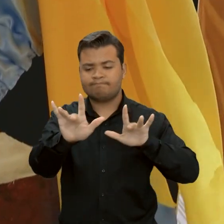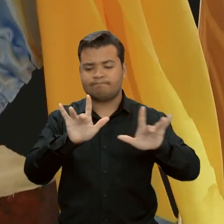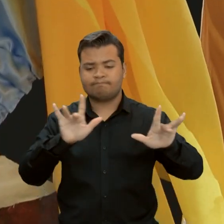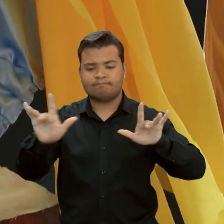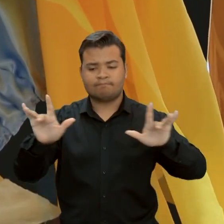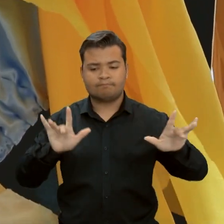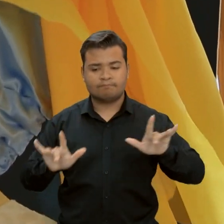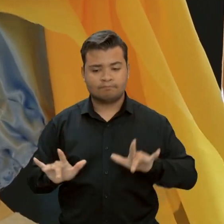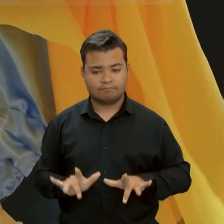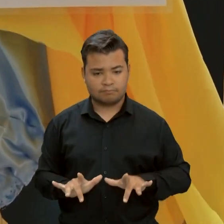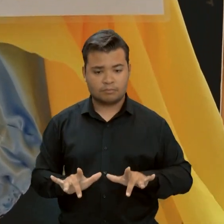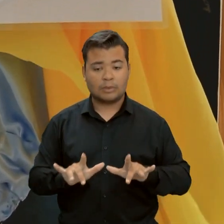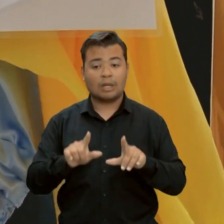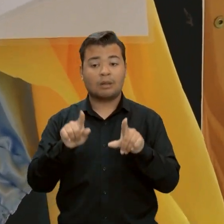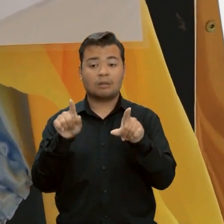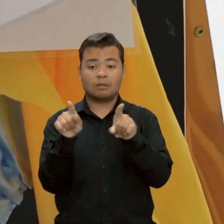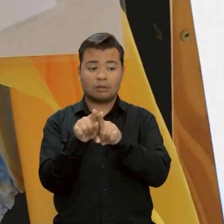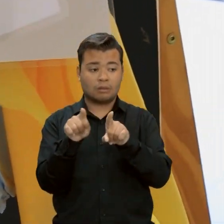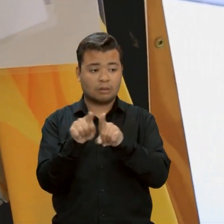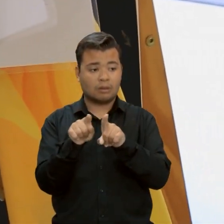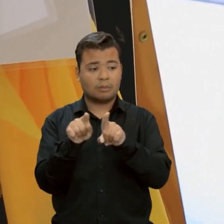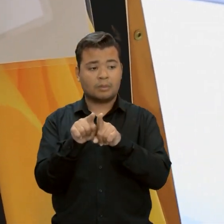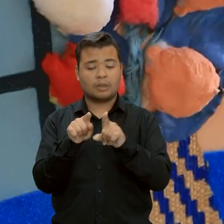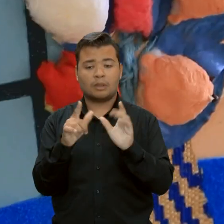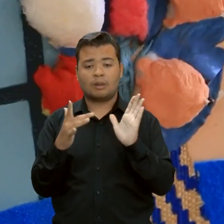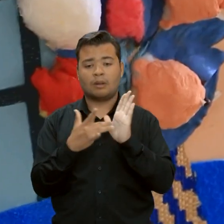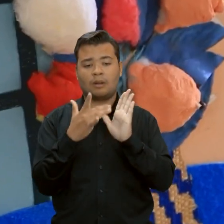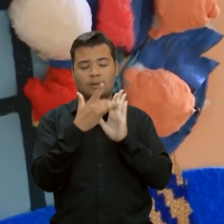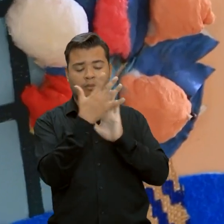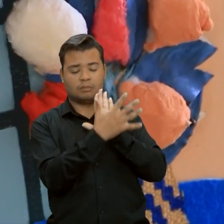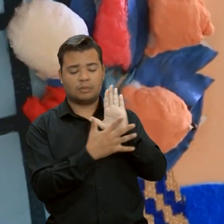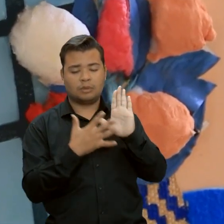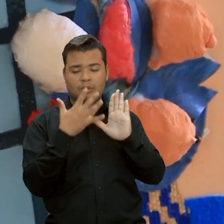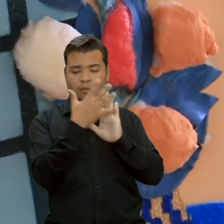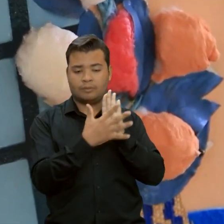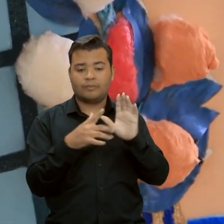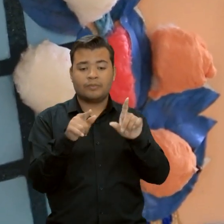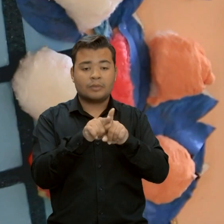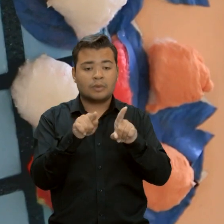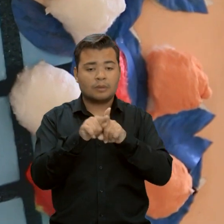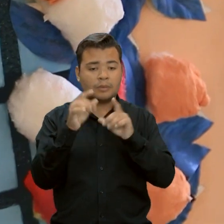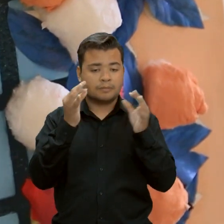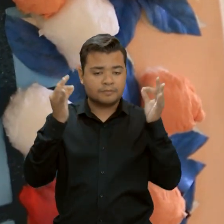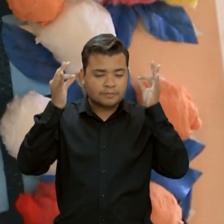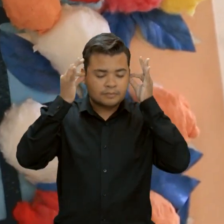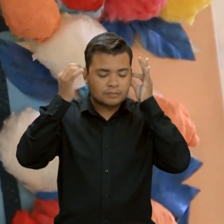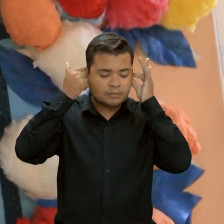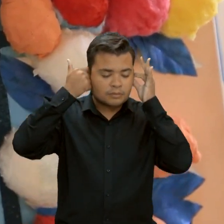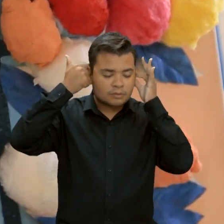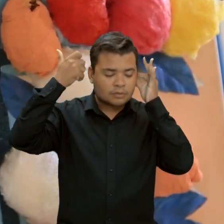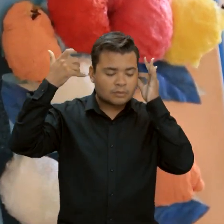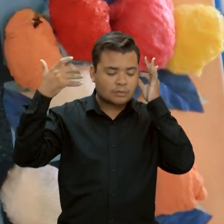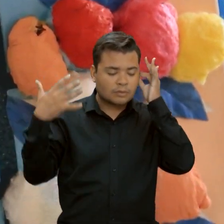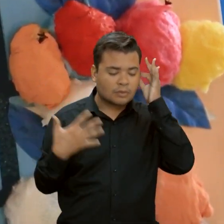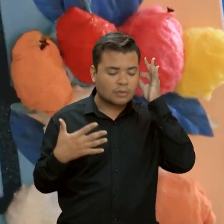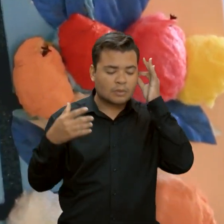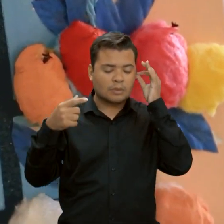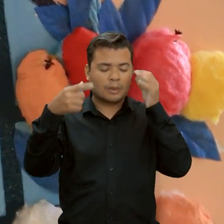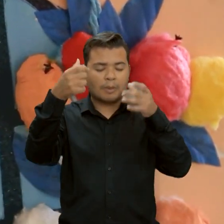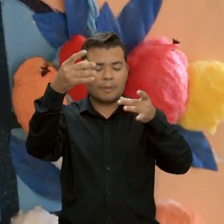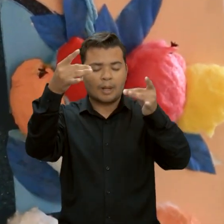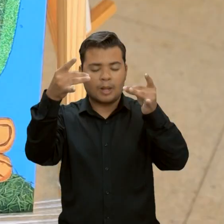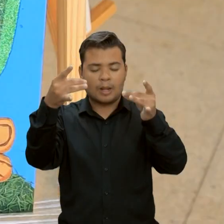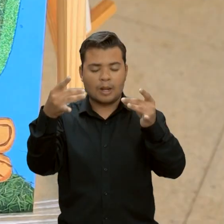com a obra, quanto ela vai poder ouvir a audiodescrição da obra. Então, assim, o que eu acho mais legal é que